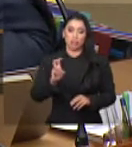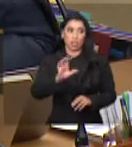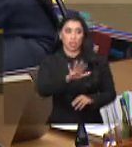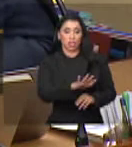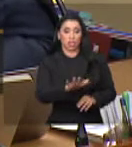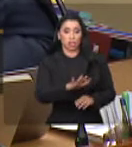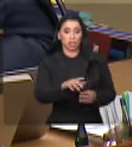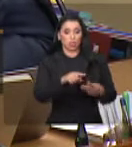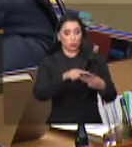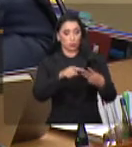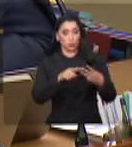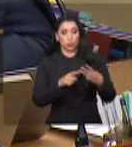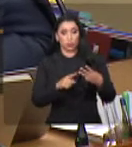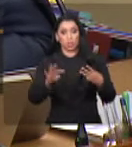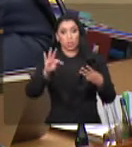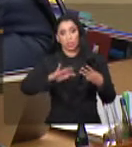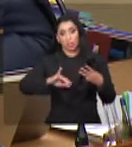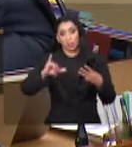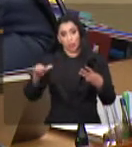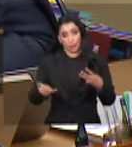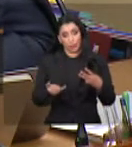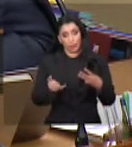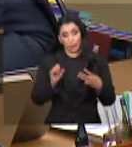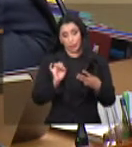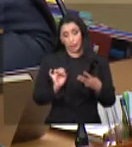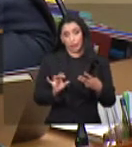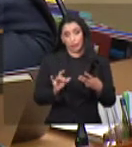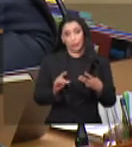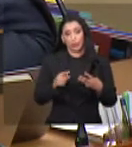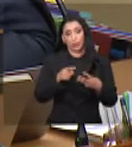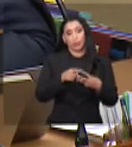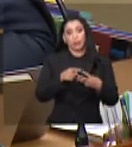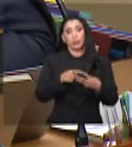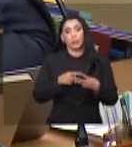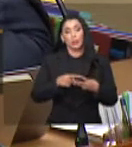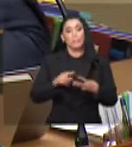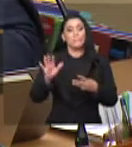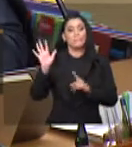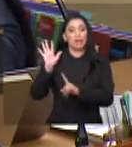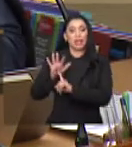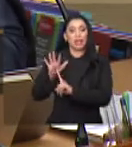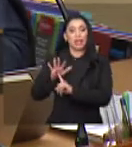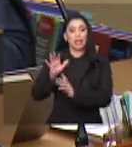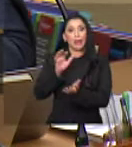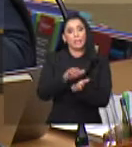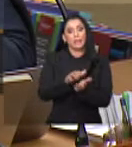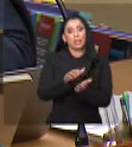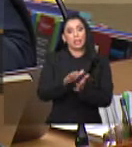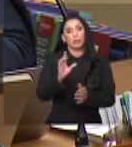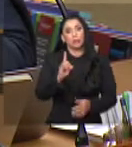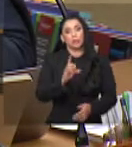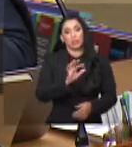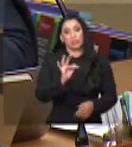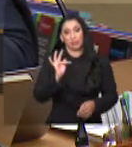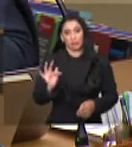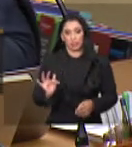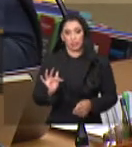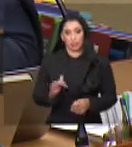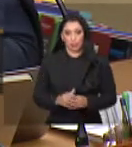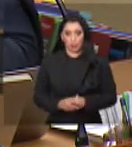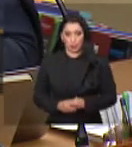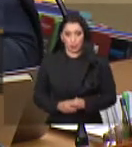três tribunais de justiça Tribunal de Justiça do Paraná de Pernambuco e do DF